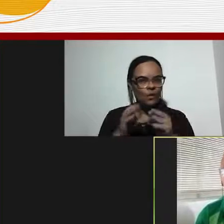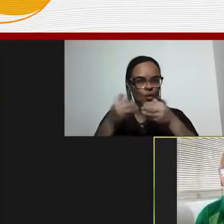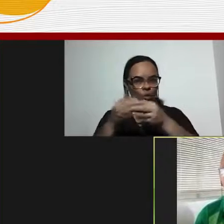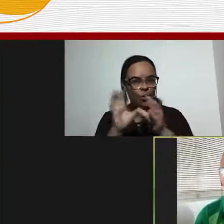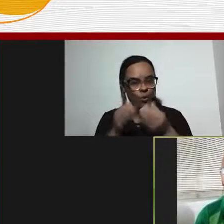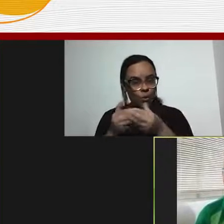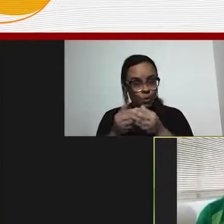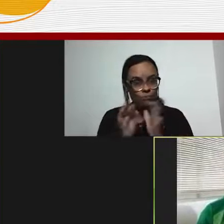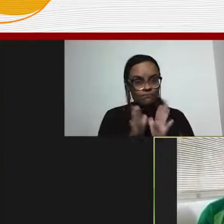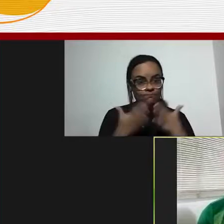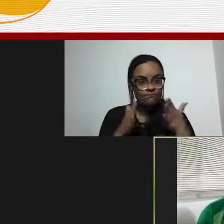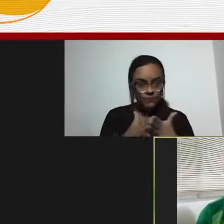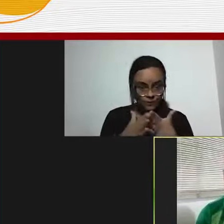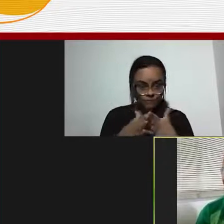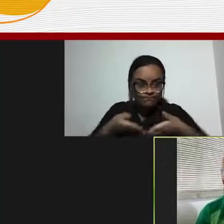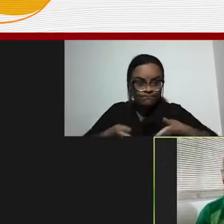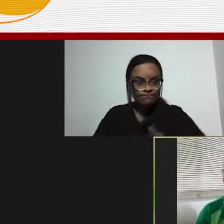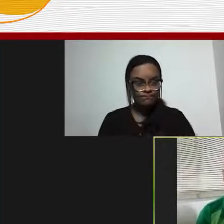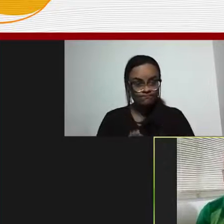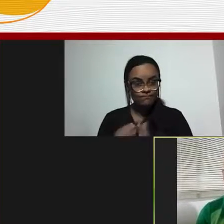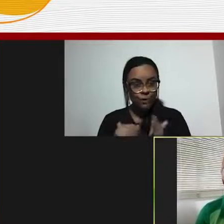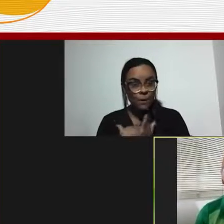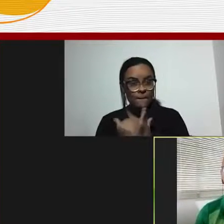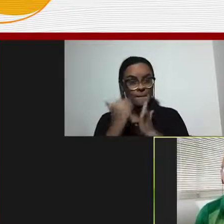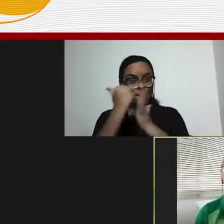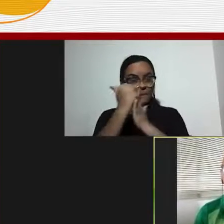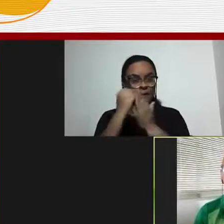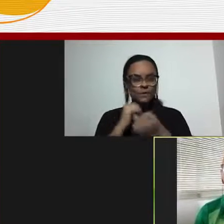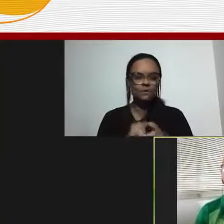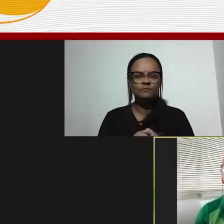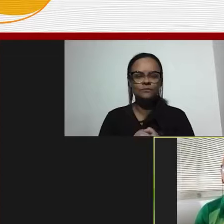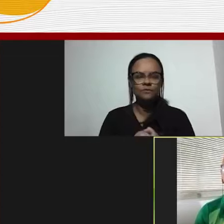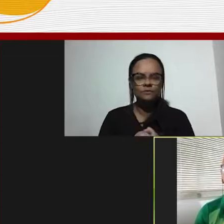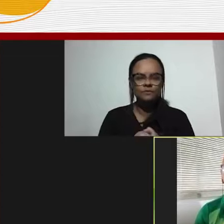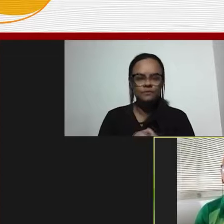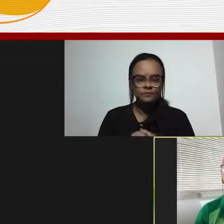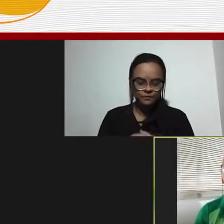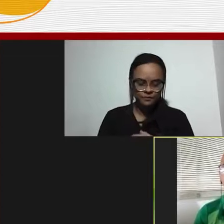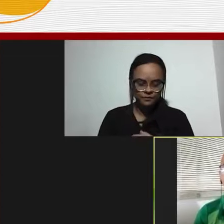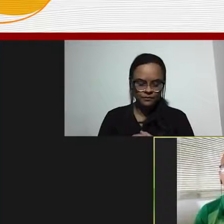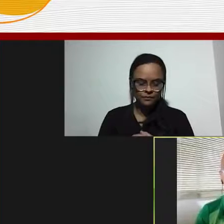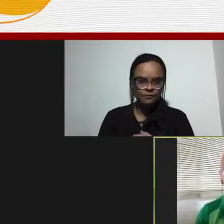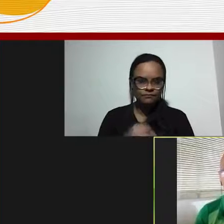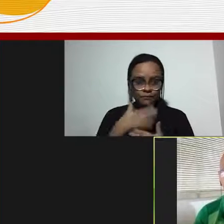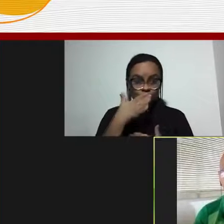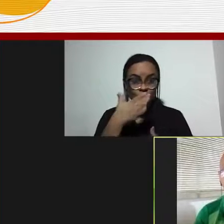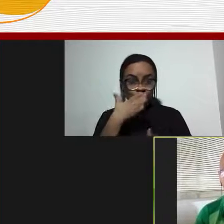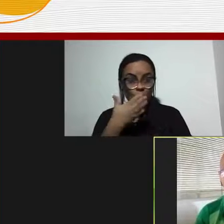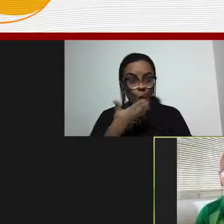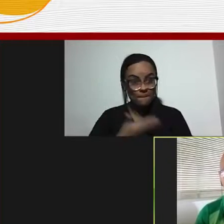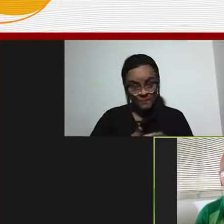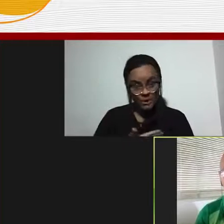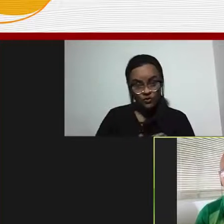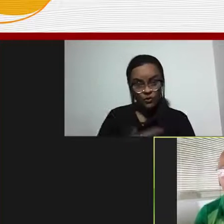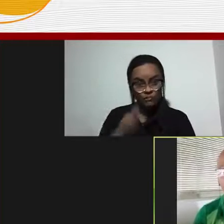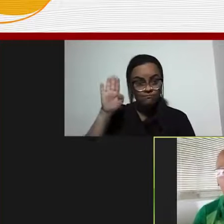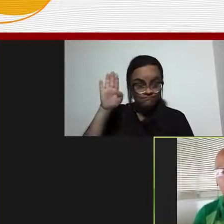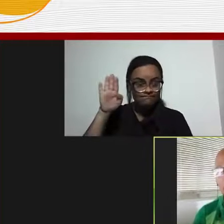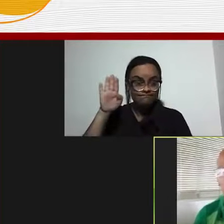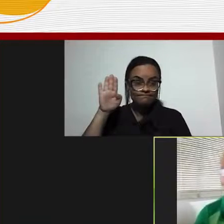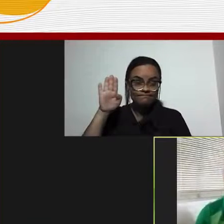da periferia onde eu nasci e me criei. Então, a pedido de amigos, me veio